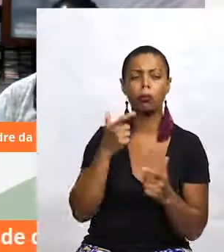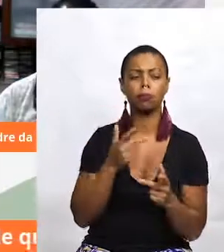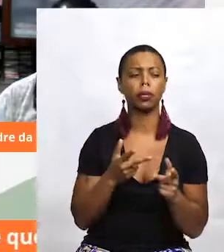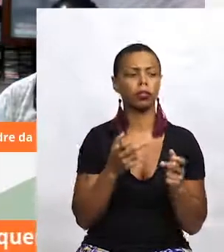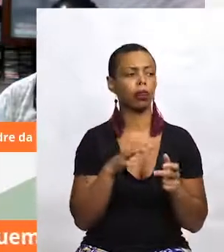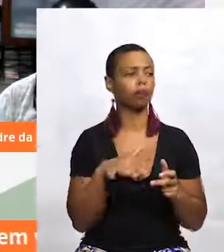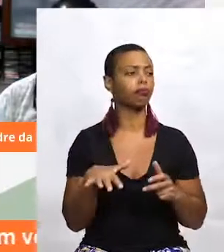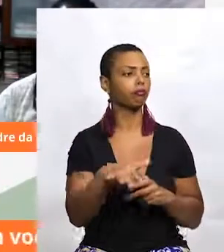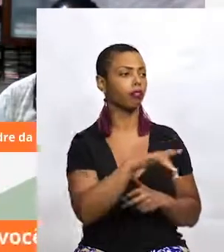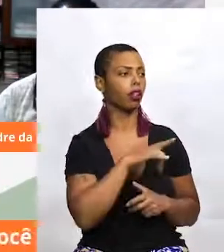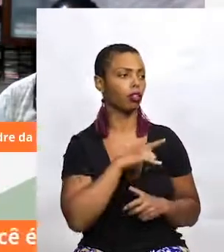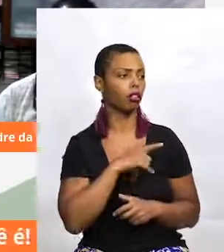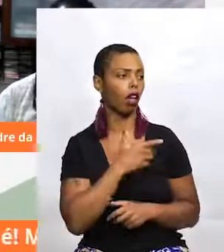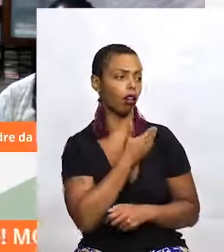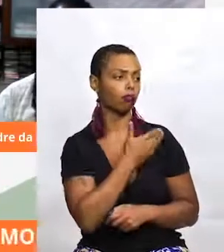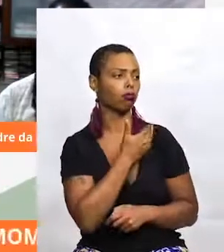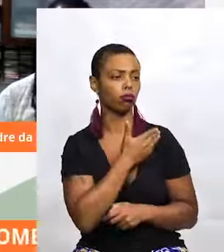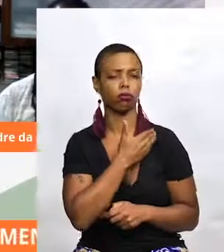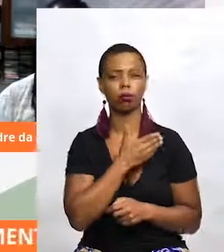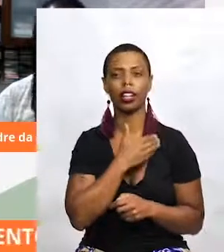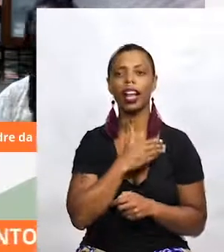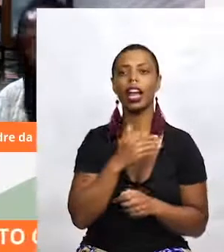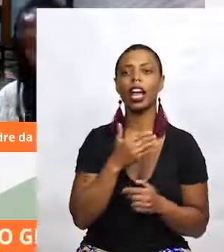reside. Isso são dados do estudo ELSI,